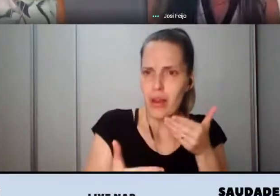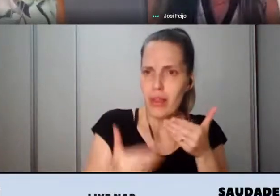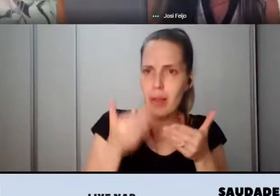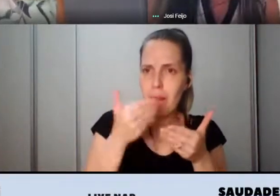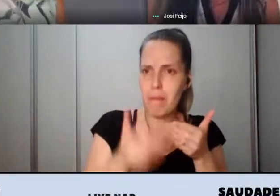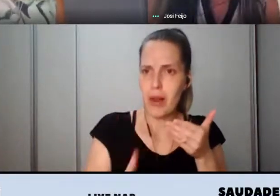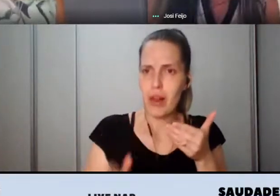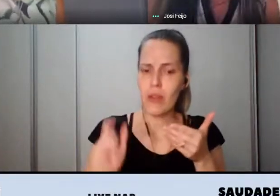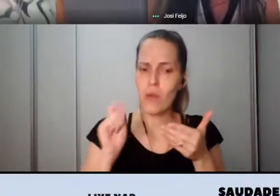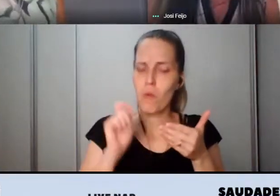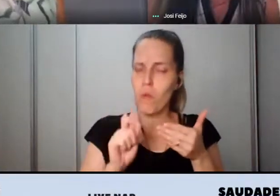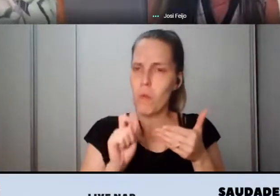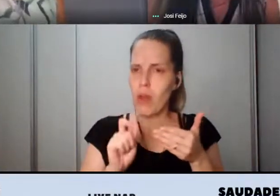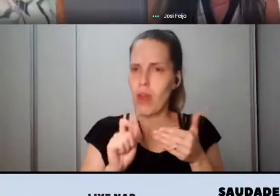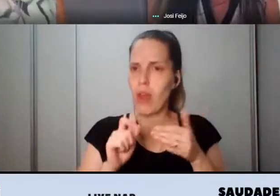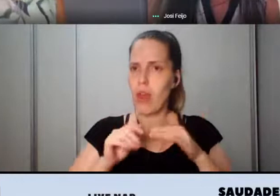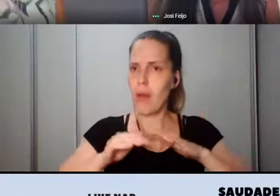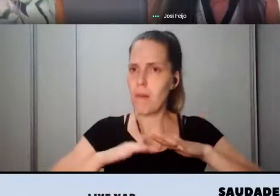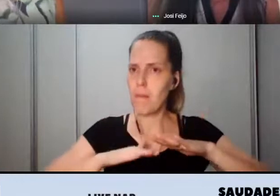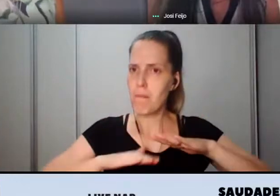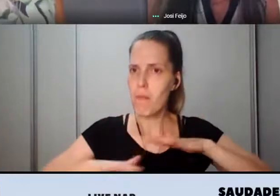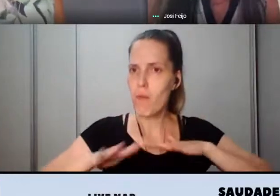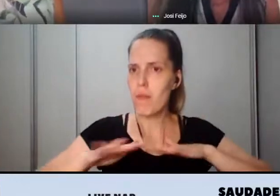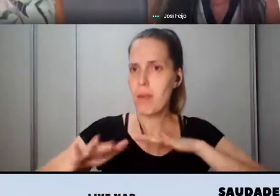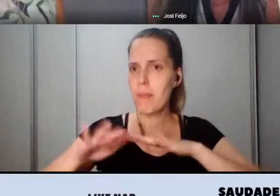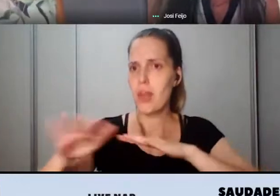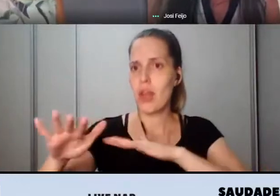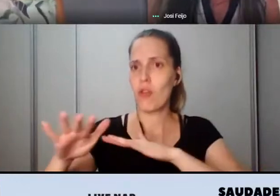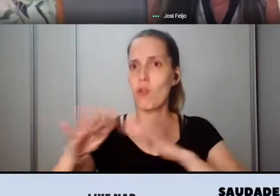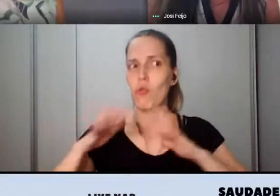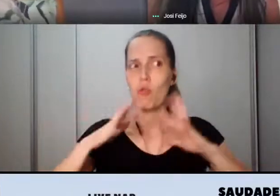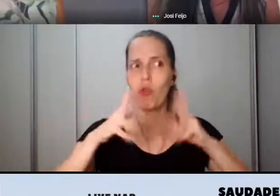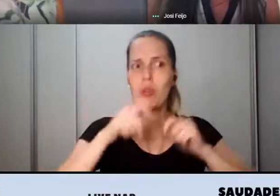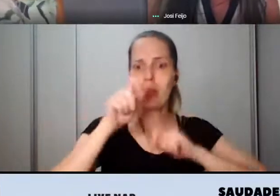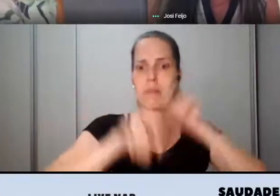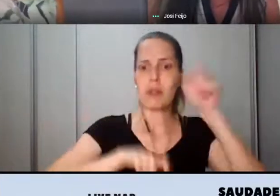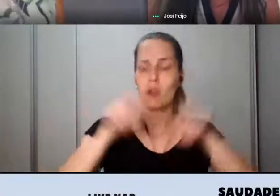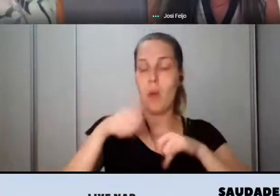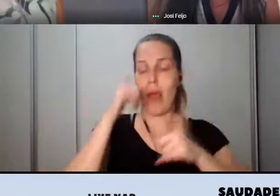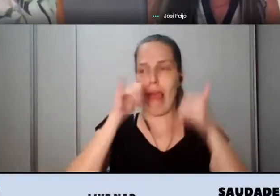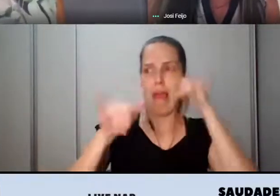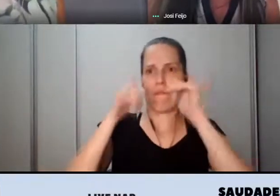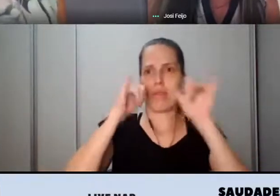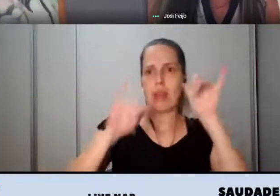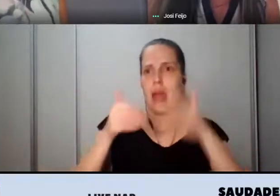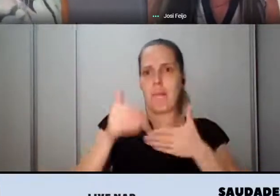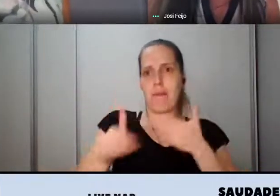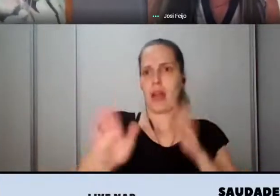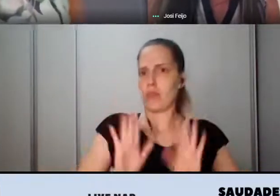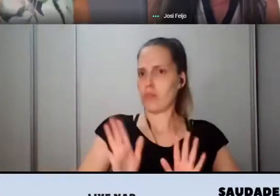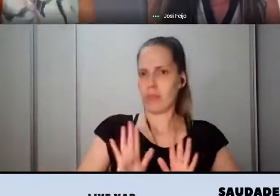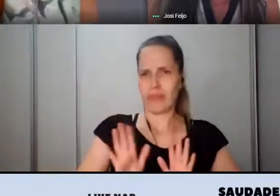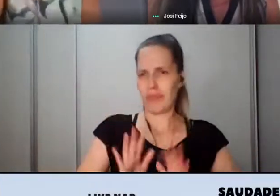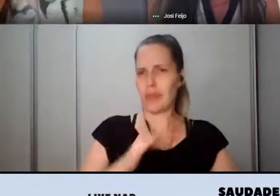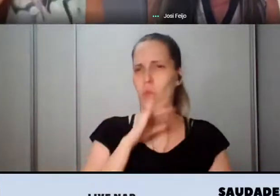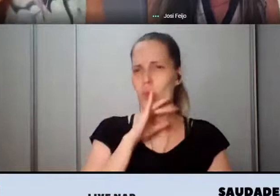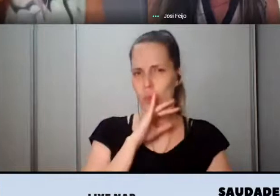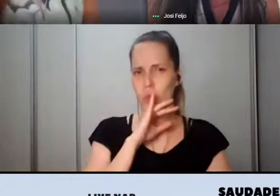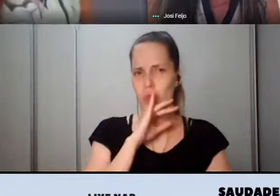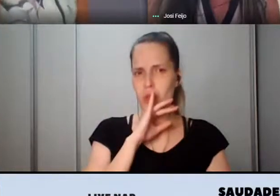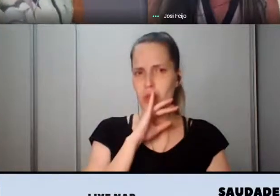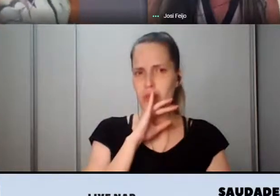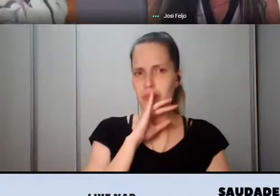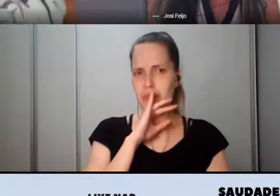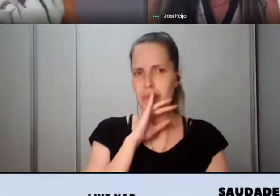de um movimento que todos os sujeitos, se puderem escolher, vão evitar. Né? Então, assim, tu quer perder